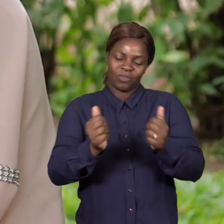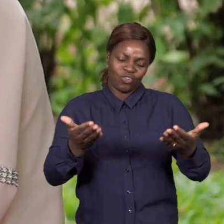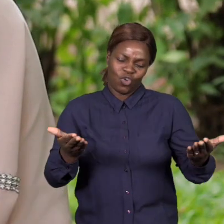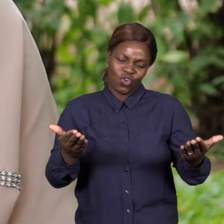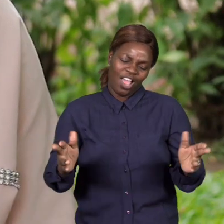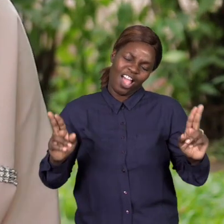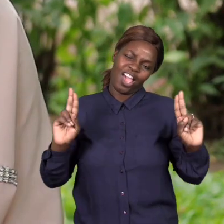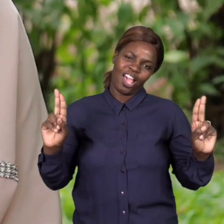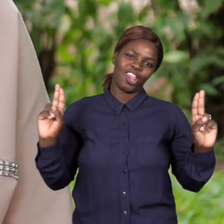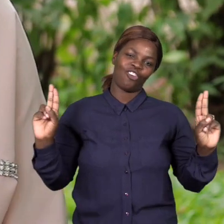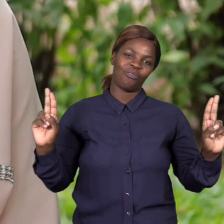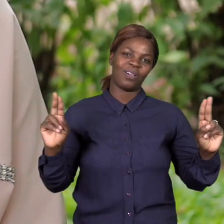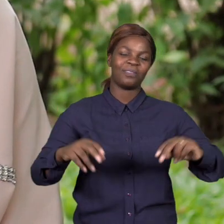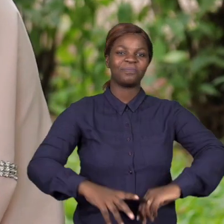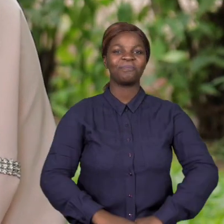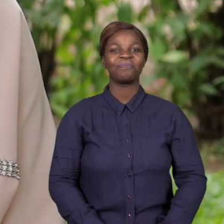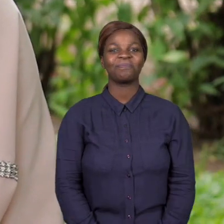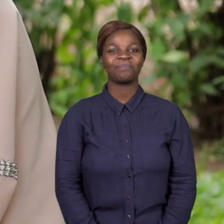sinto-me tranquilo.